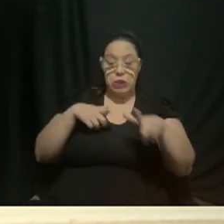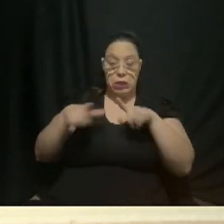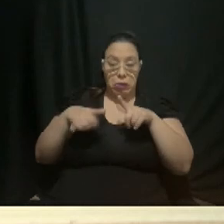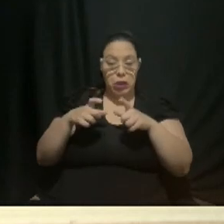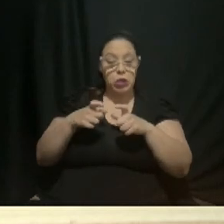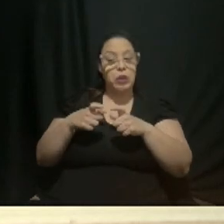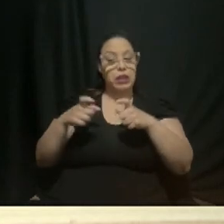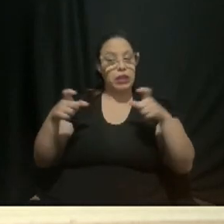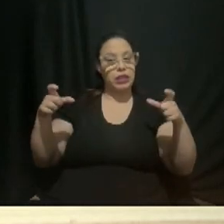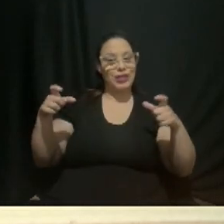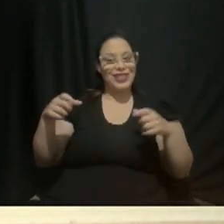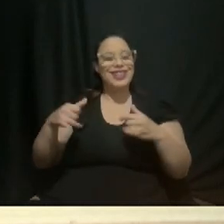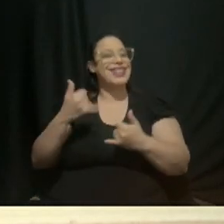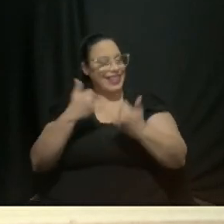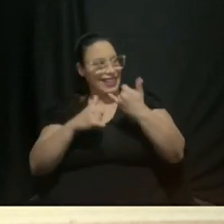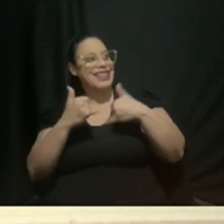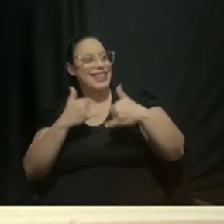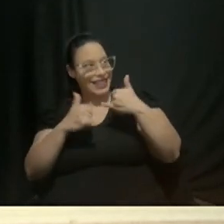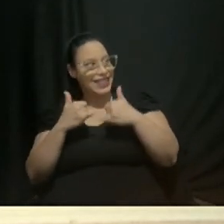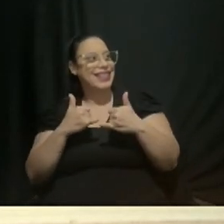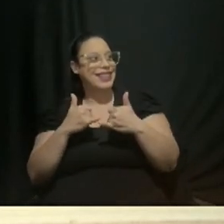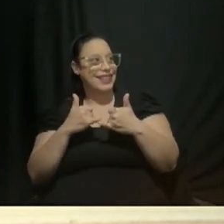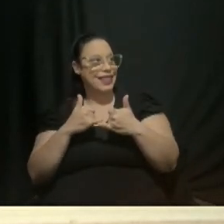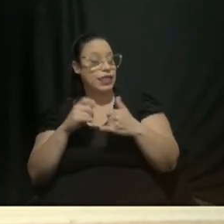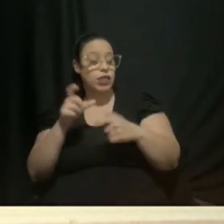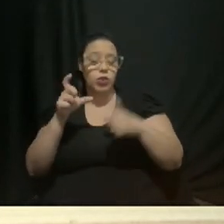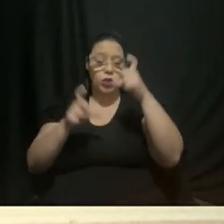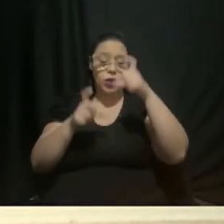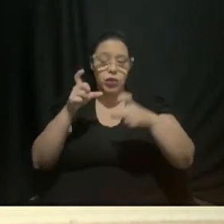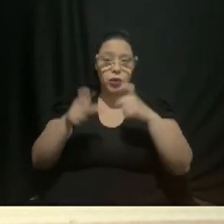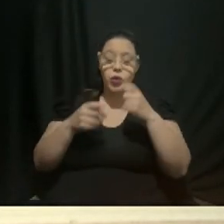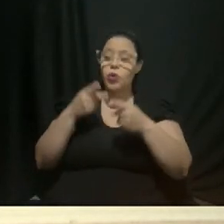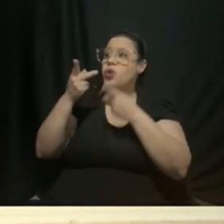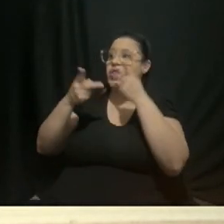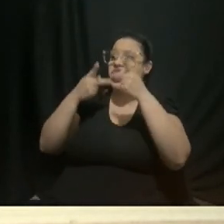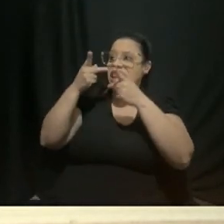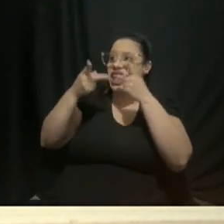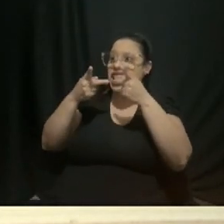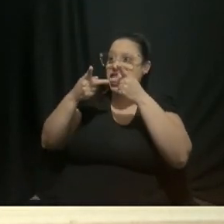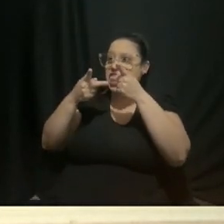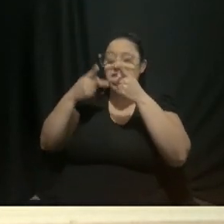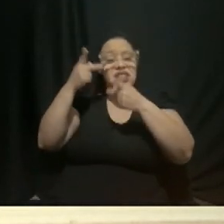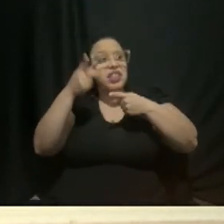divertido. Você sempre tá lá com outra pessoa, conversando, aí a gente acaba conversando, né, em